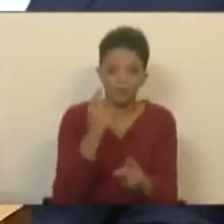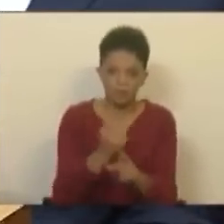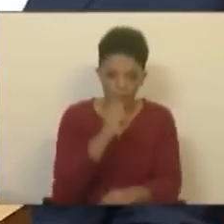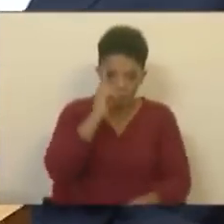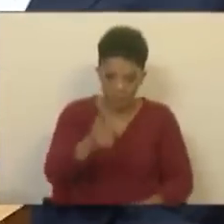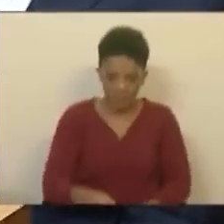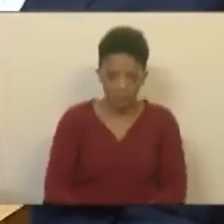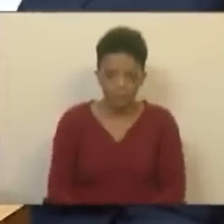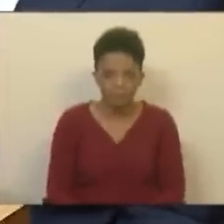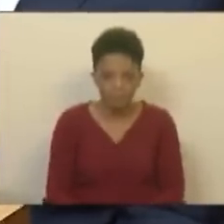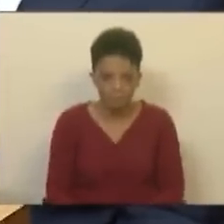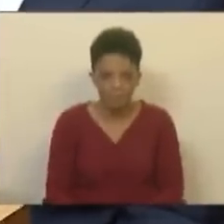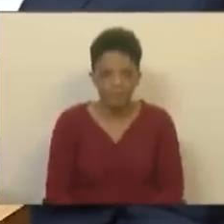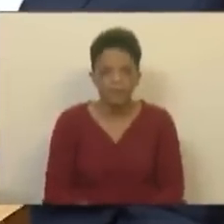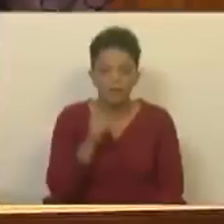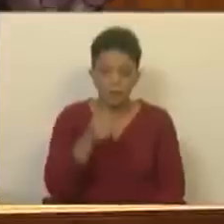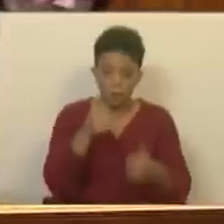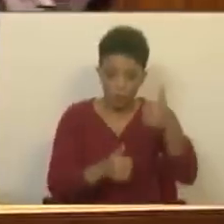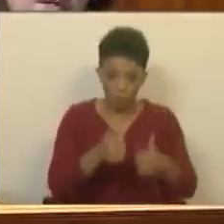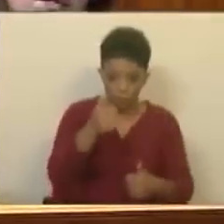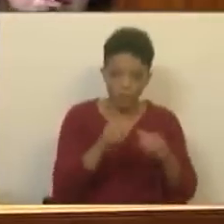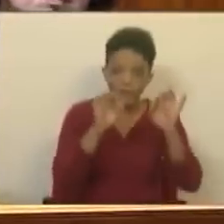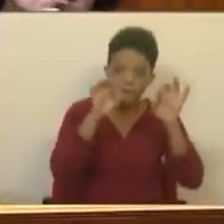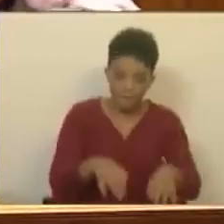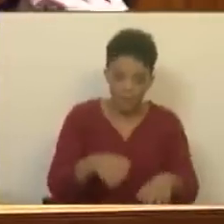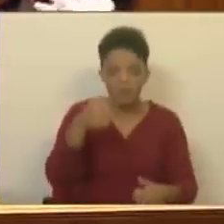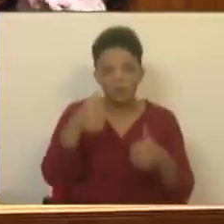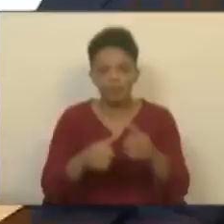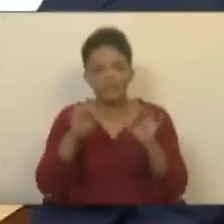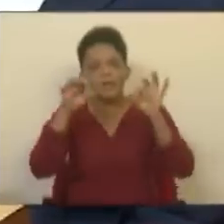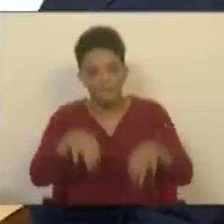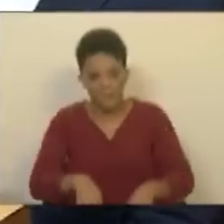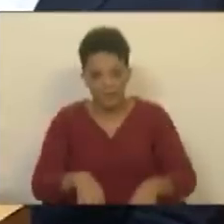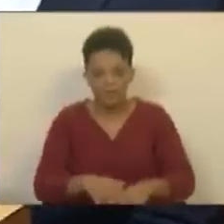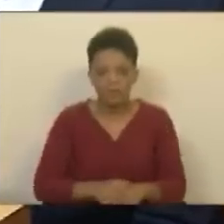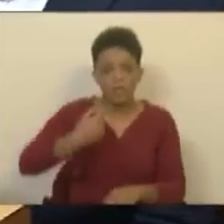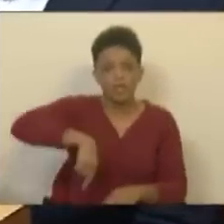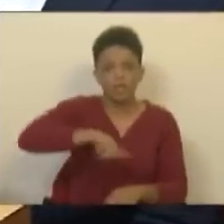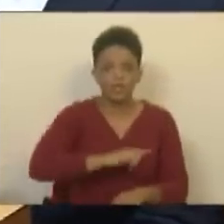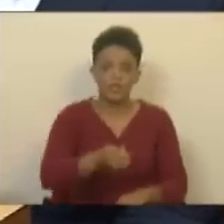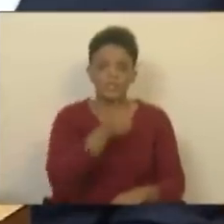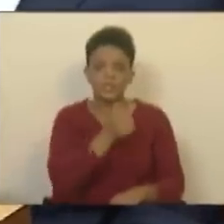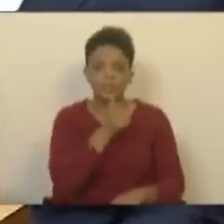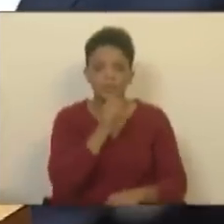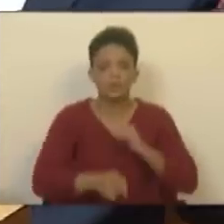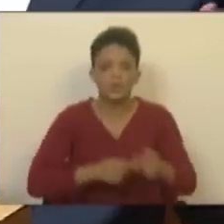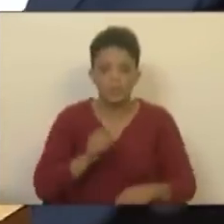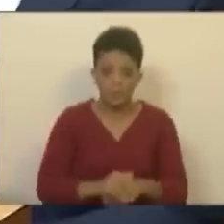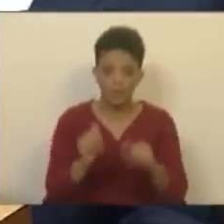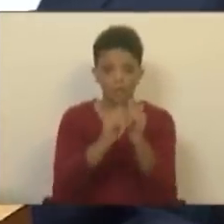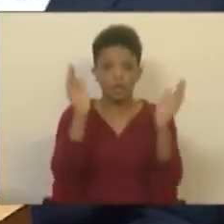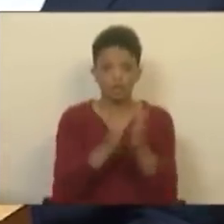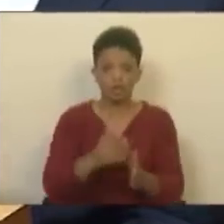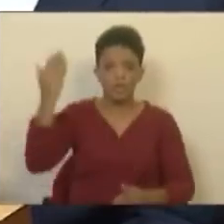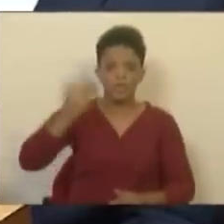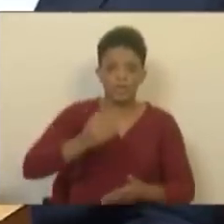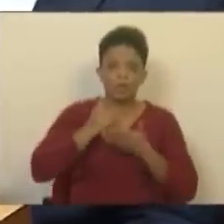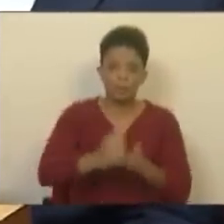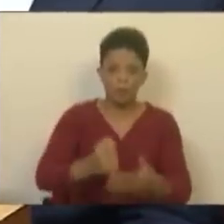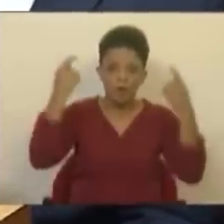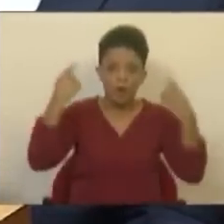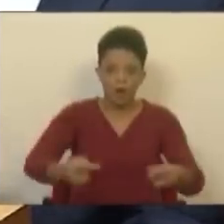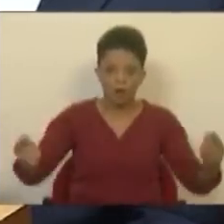que é assim muito obrigado então acabam os concursos acabam os concursos e nós definimos é o seguinte toda a gente tem direito a